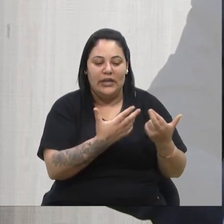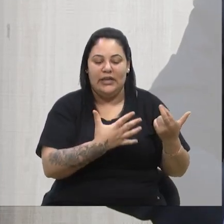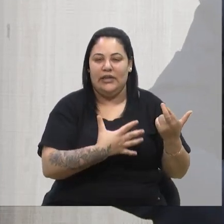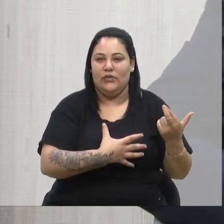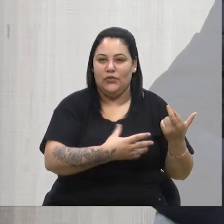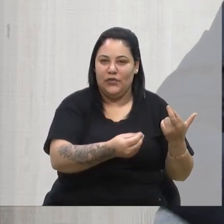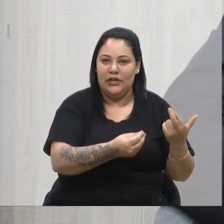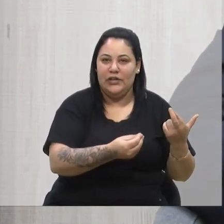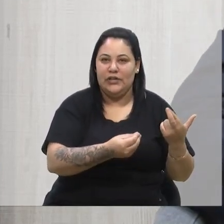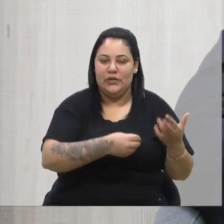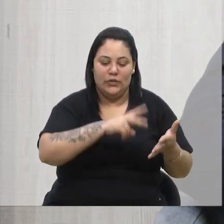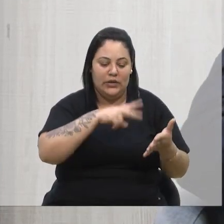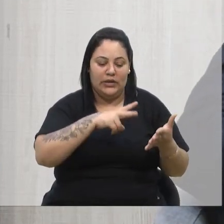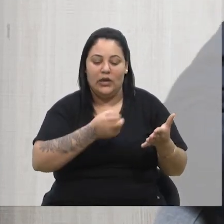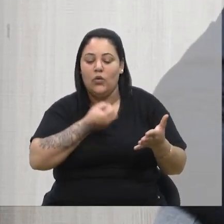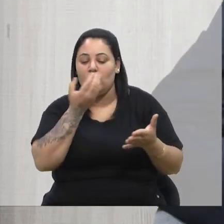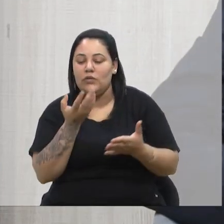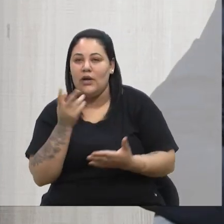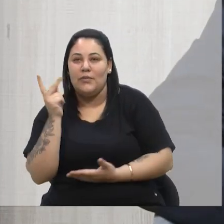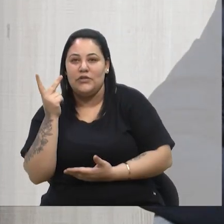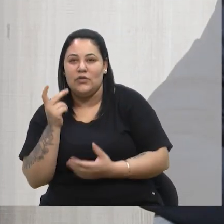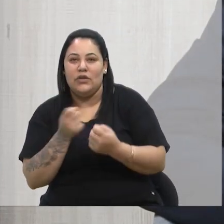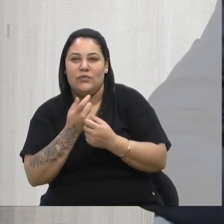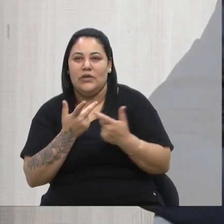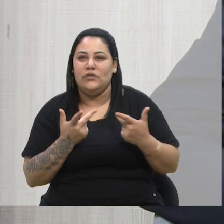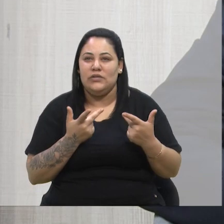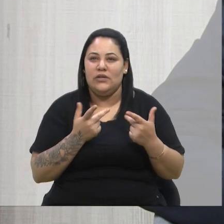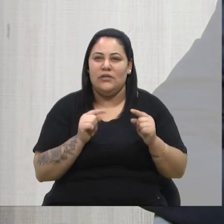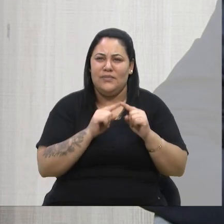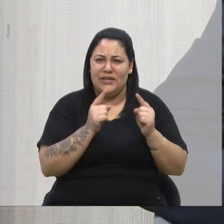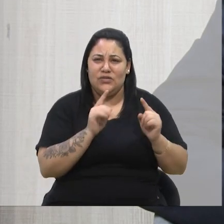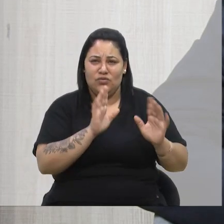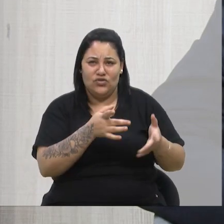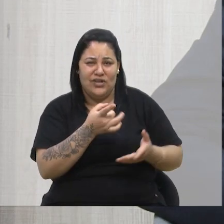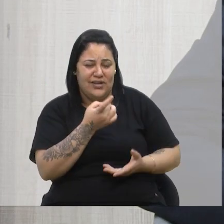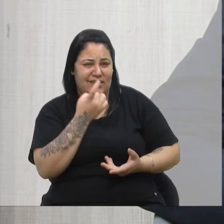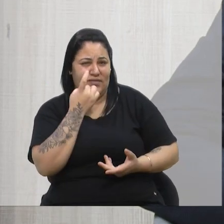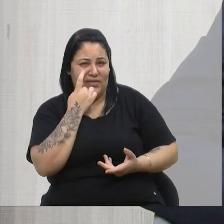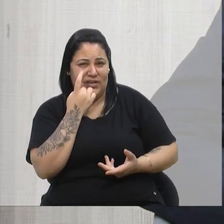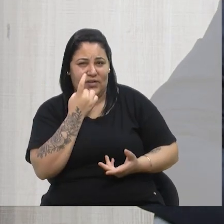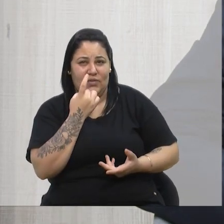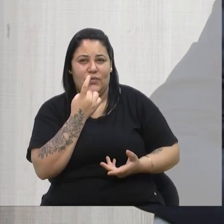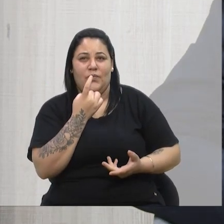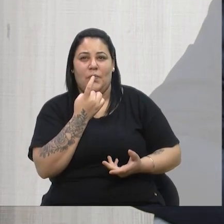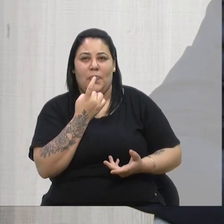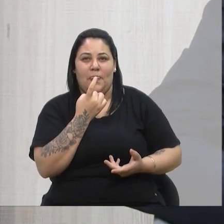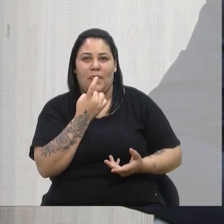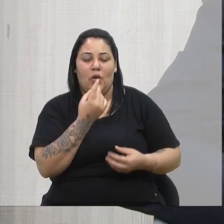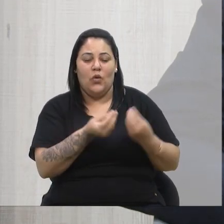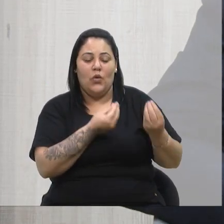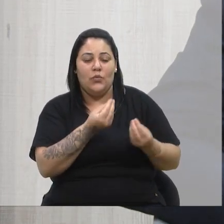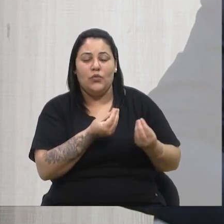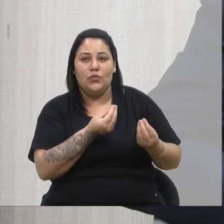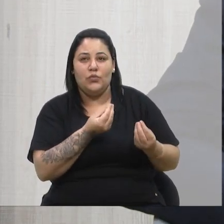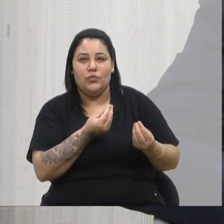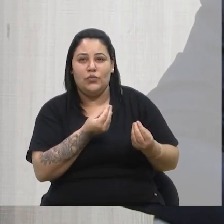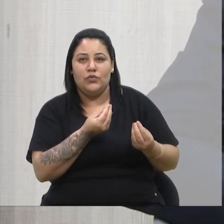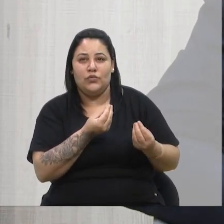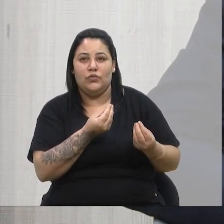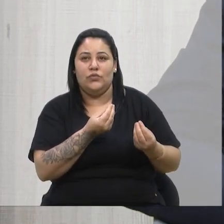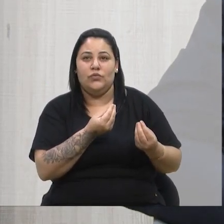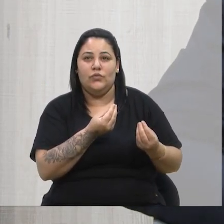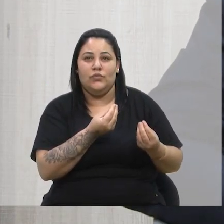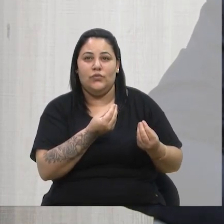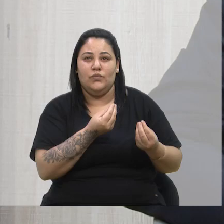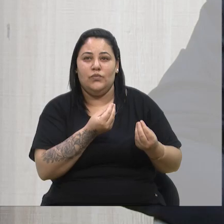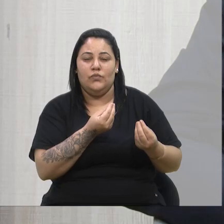se reunir ali, ler o livro e contar uma história, mas tu chegaste a ter uma pretensão nesse sentido? Como é que tu enxergas daqui a